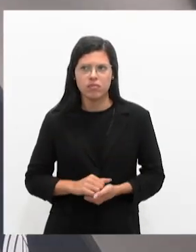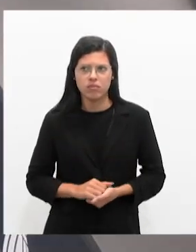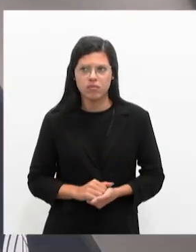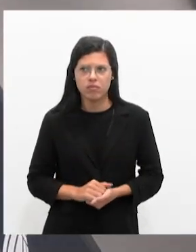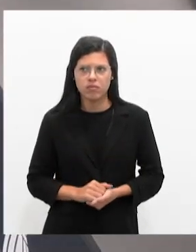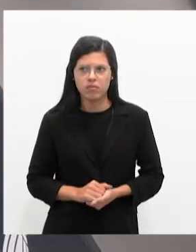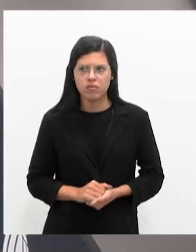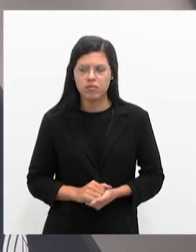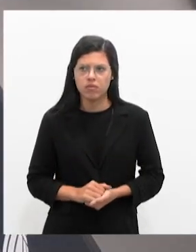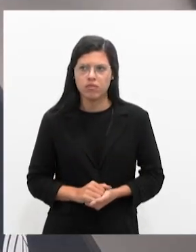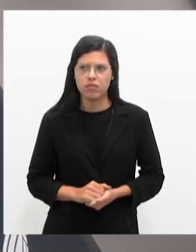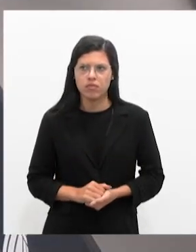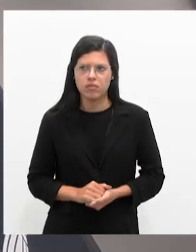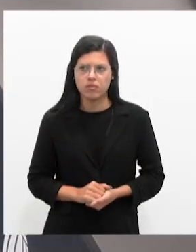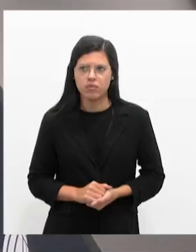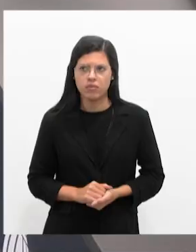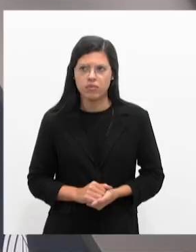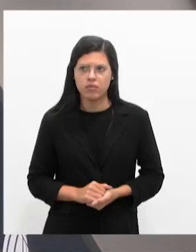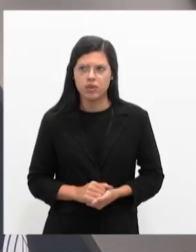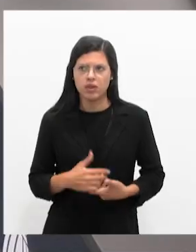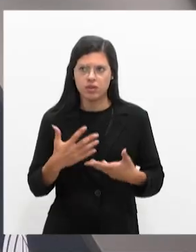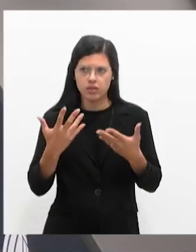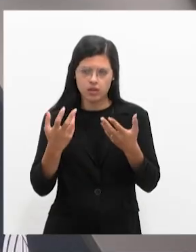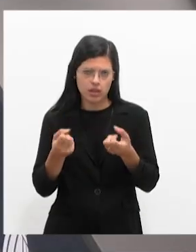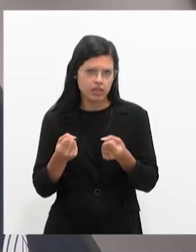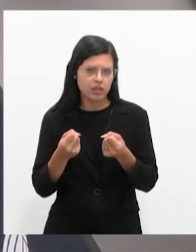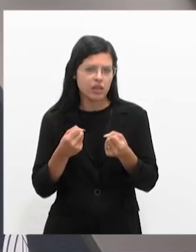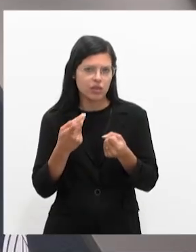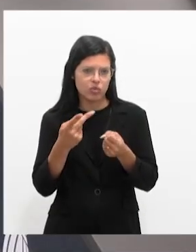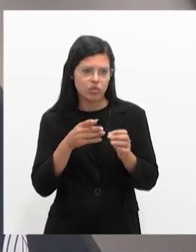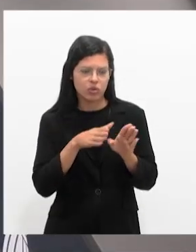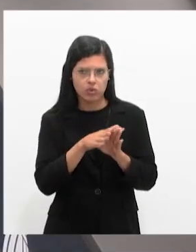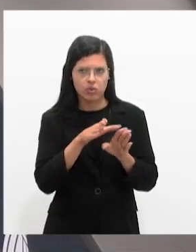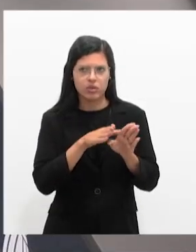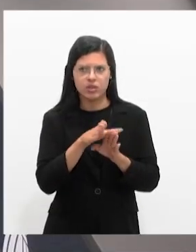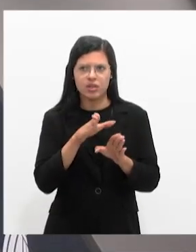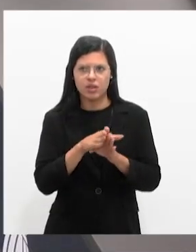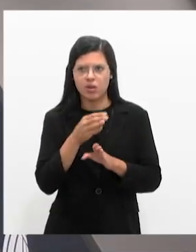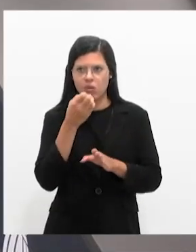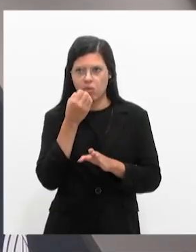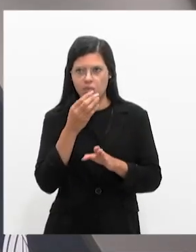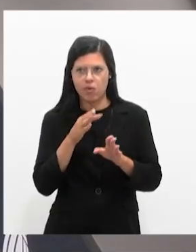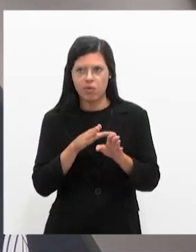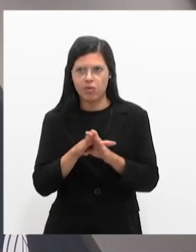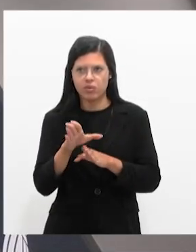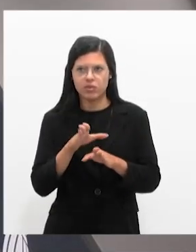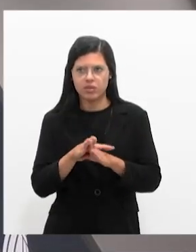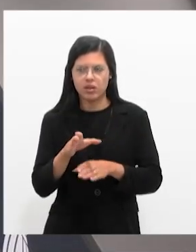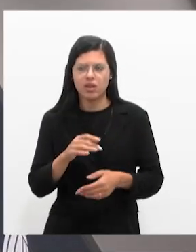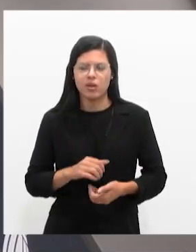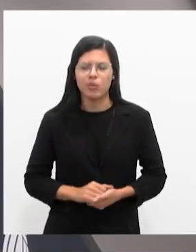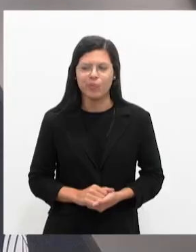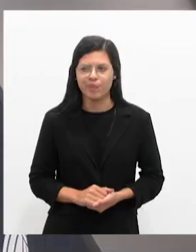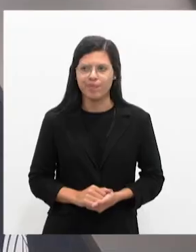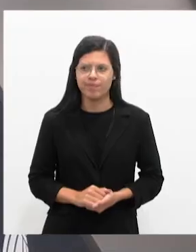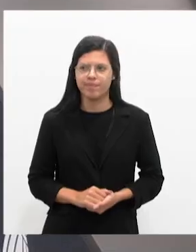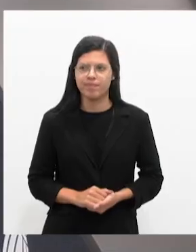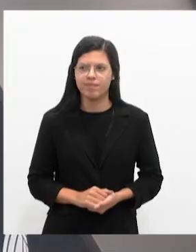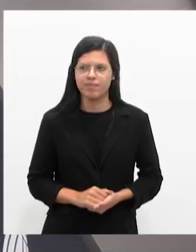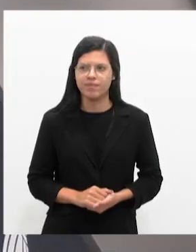gente acata o seu conselho. O senhor é um bom conselheiro. É um excelente conselheiro. O senhor é um grande conselheiro.